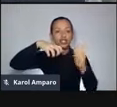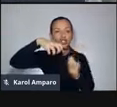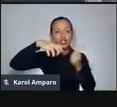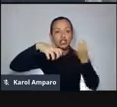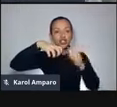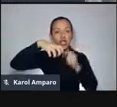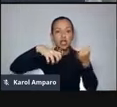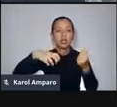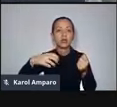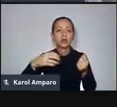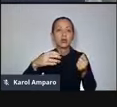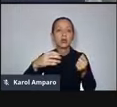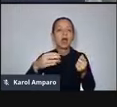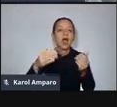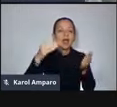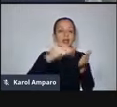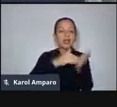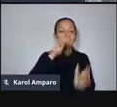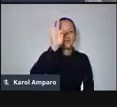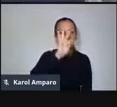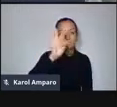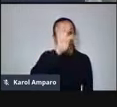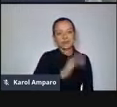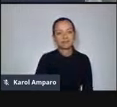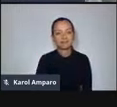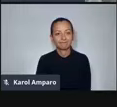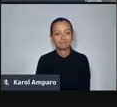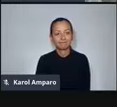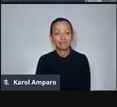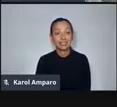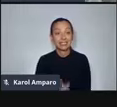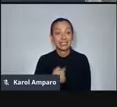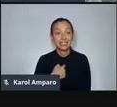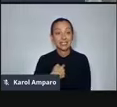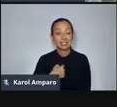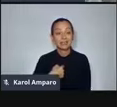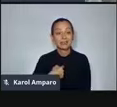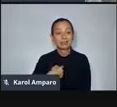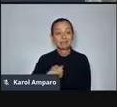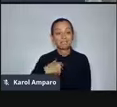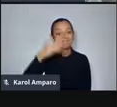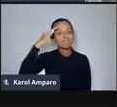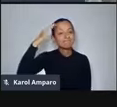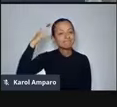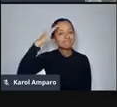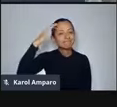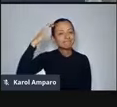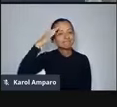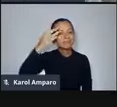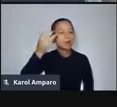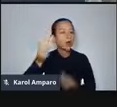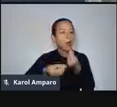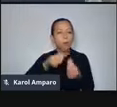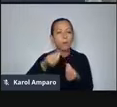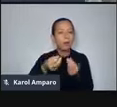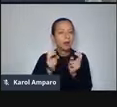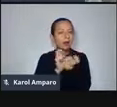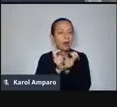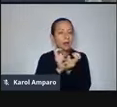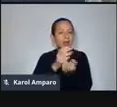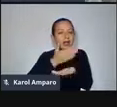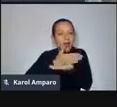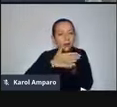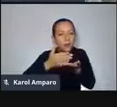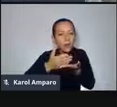ousadia, né? De, olha só, de filosofar assim, eu vou. Capoeira do Engenho à Universidade. É a oportunidade